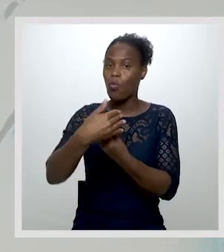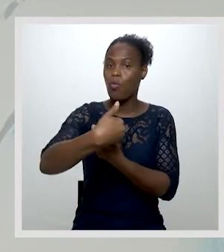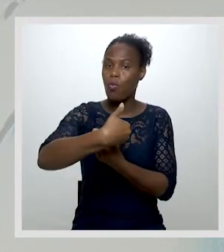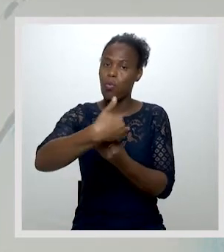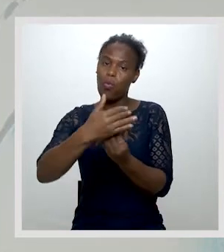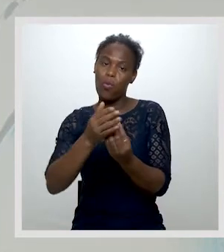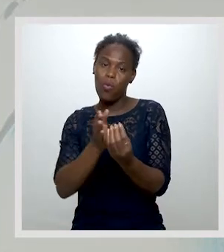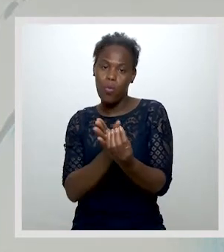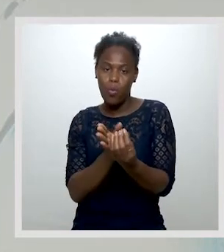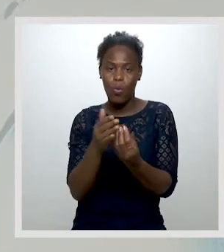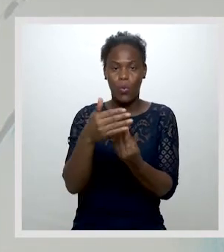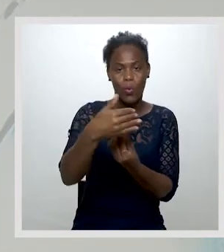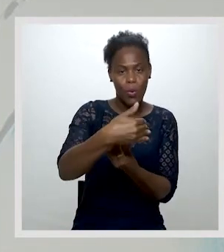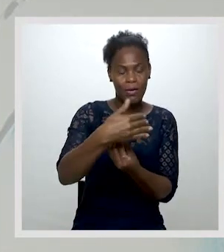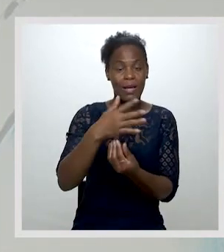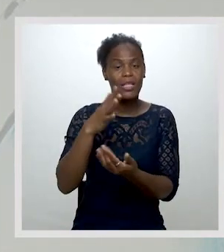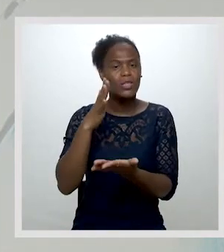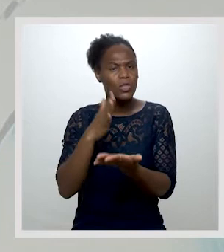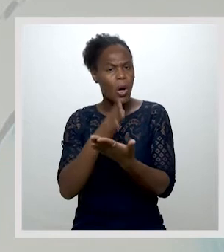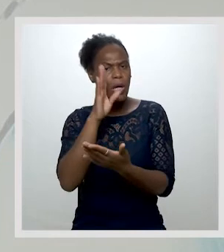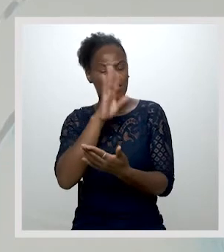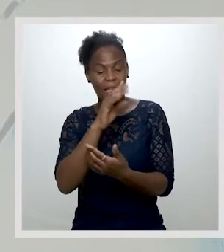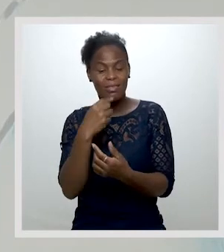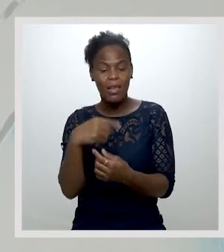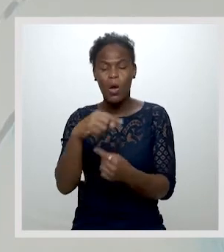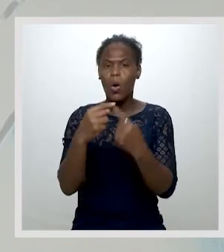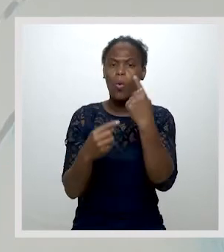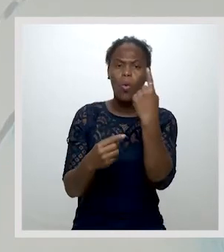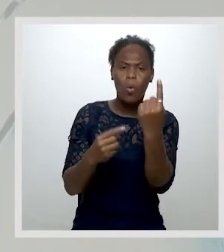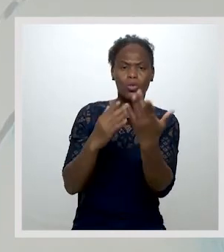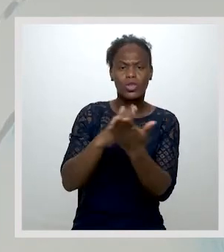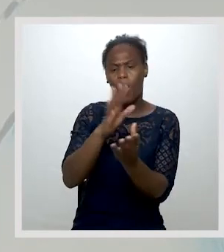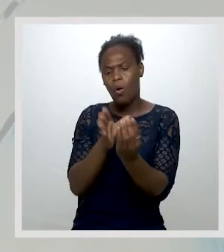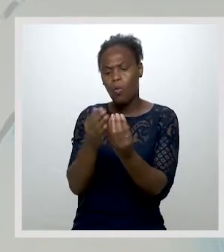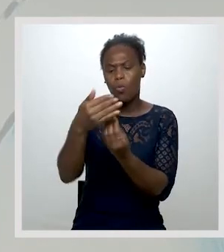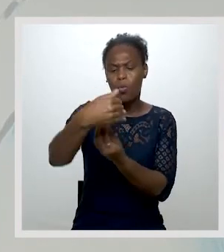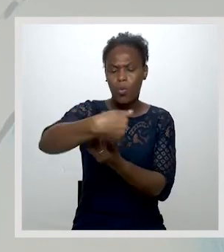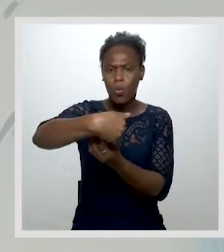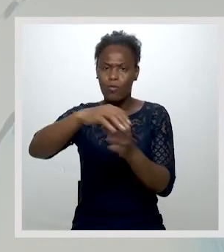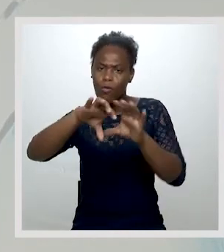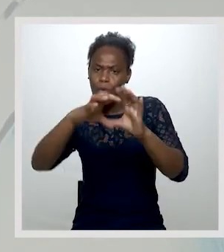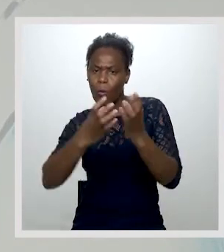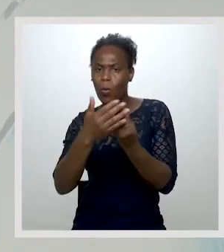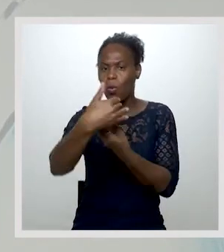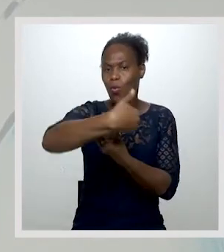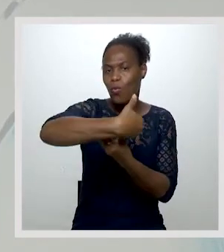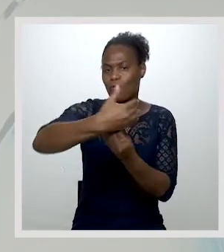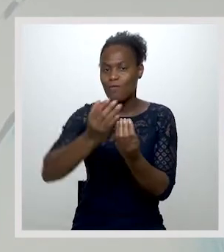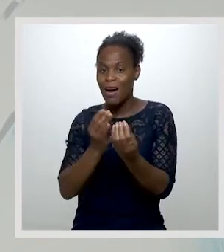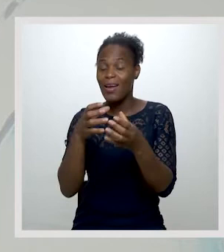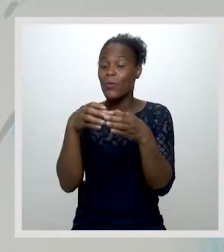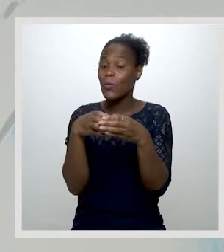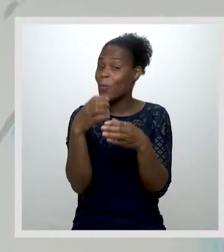curvas. Basta tiver uma superfície curva, entra no grupo dos